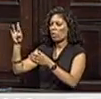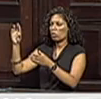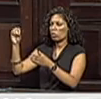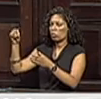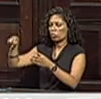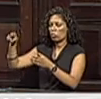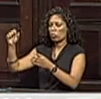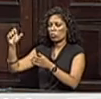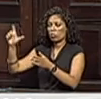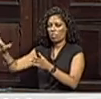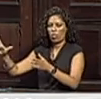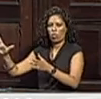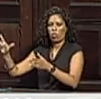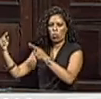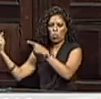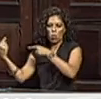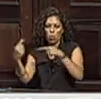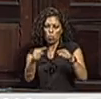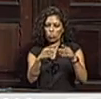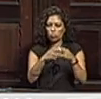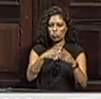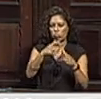piso superior ao piso da lei.